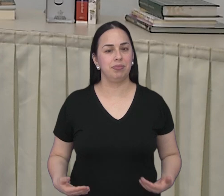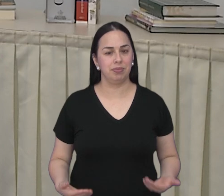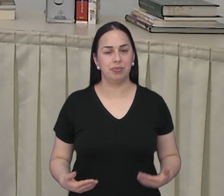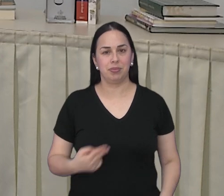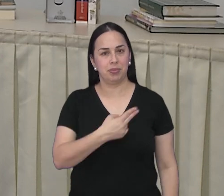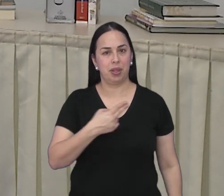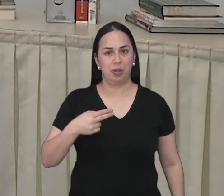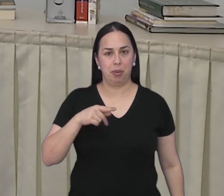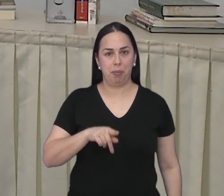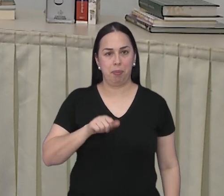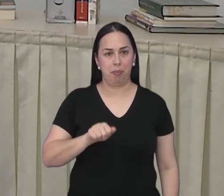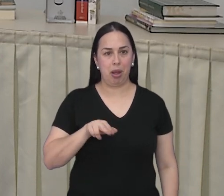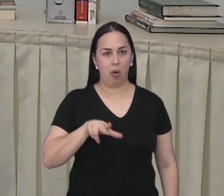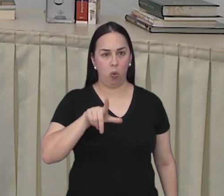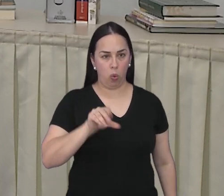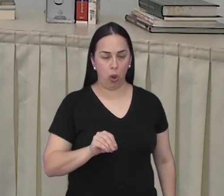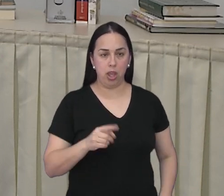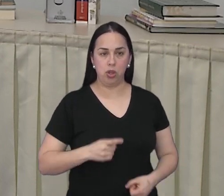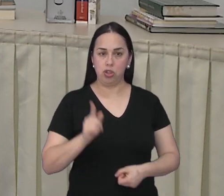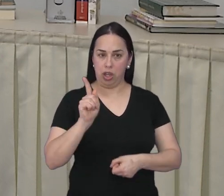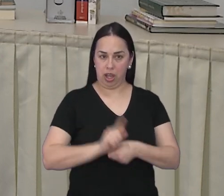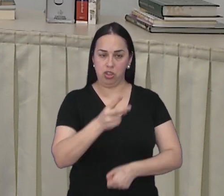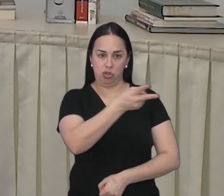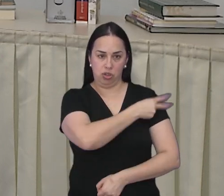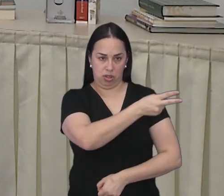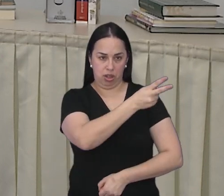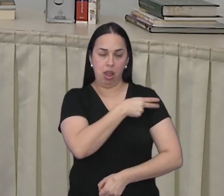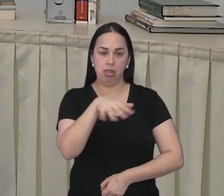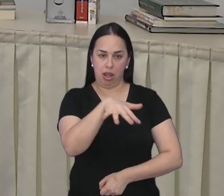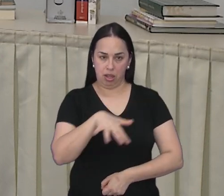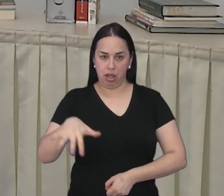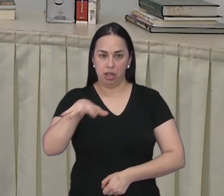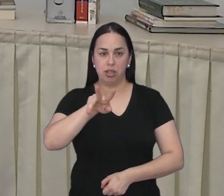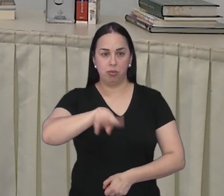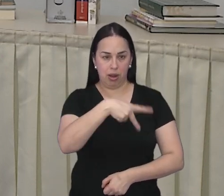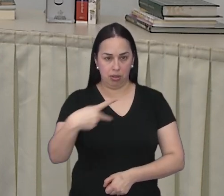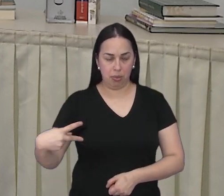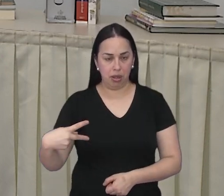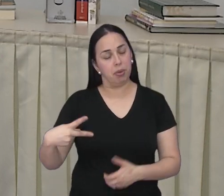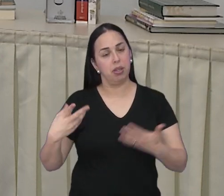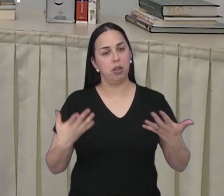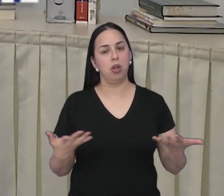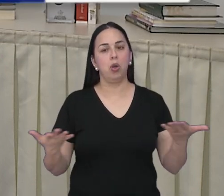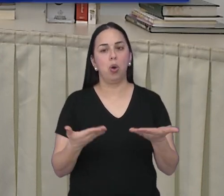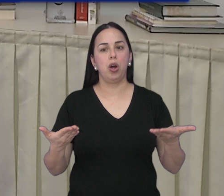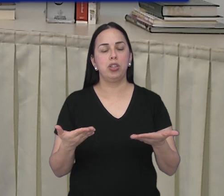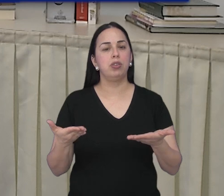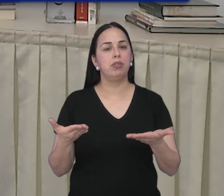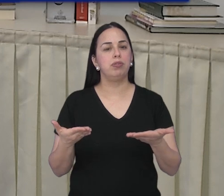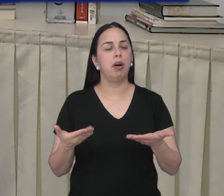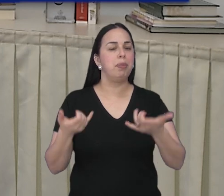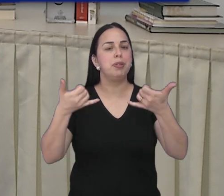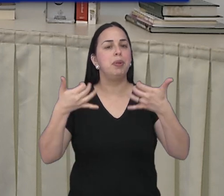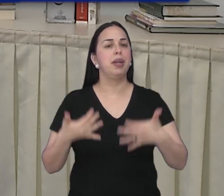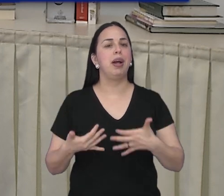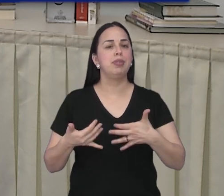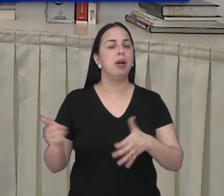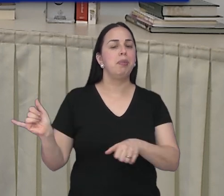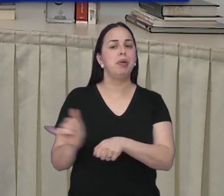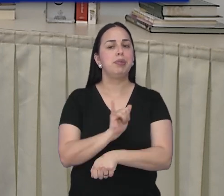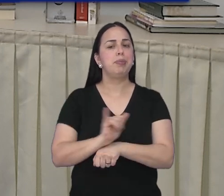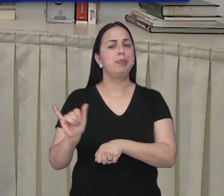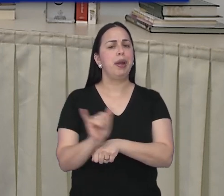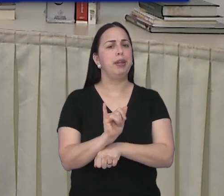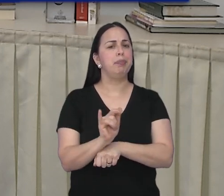Eu sou Paulo Sereda, gerente regional do Sebrae aqui na região de São José dos Campos, e hoje nós vamos falar sobre estratégias para escalar o